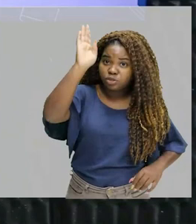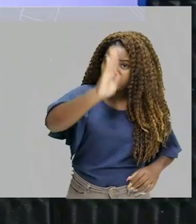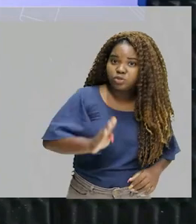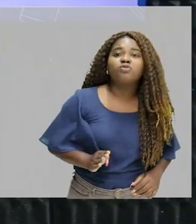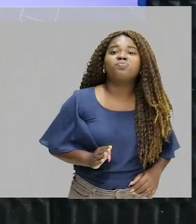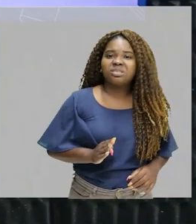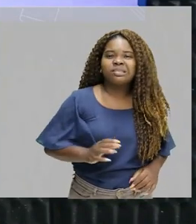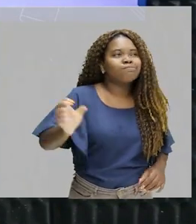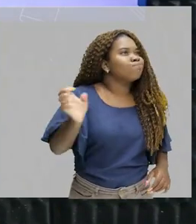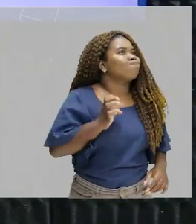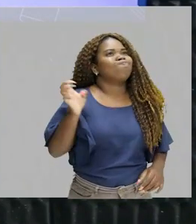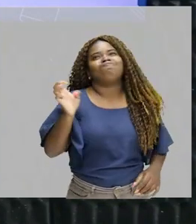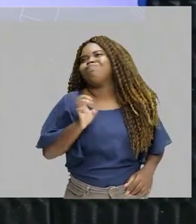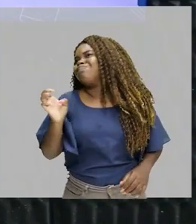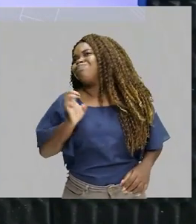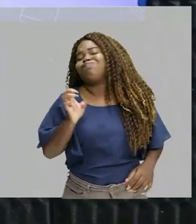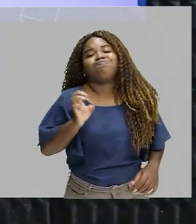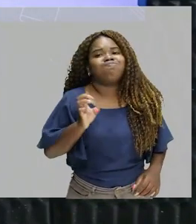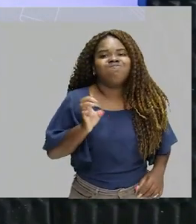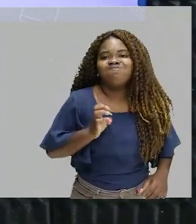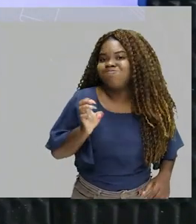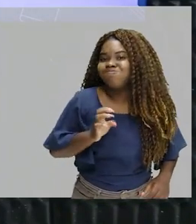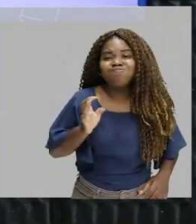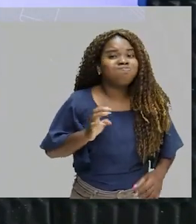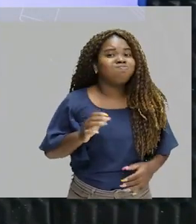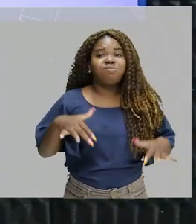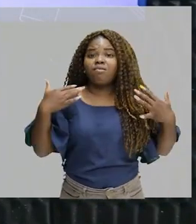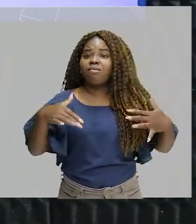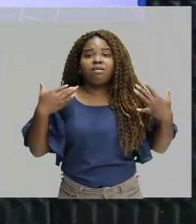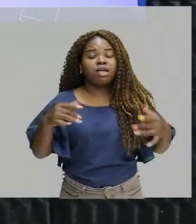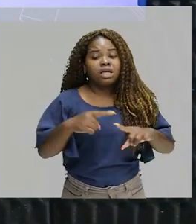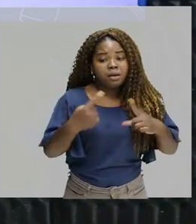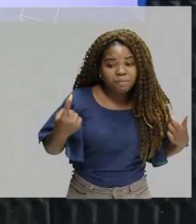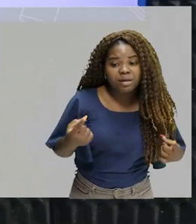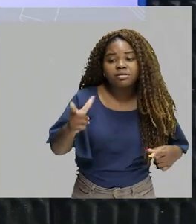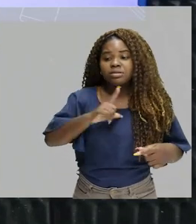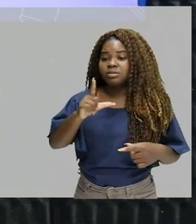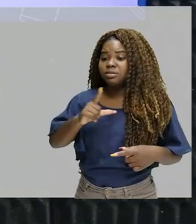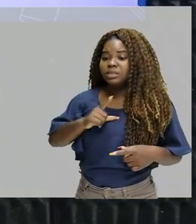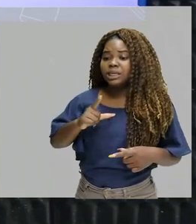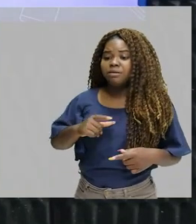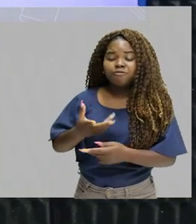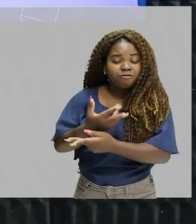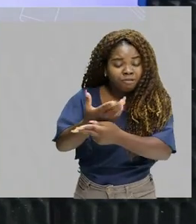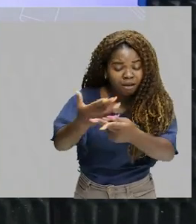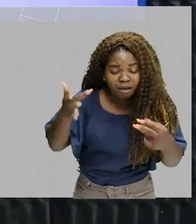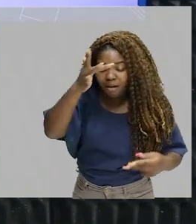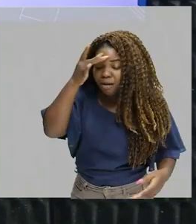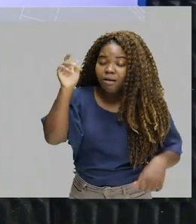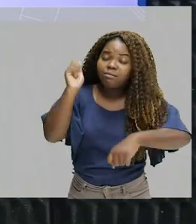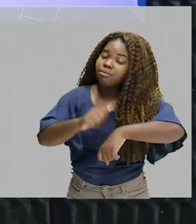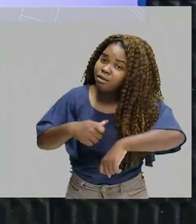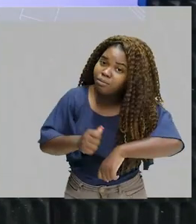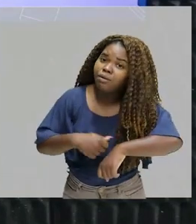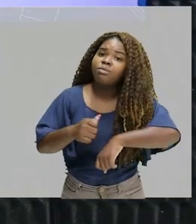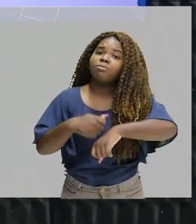tem pessoas que vivem muito bem que são muito ricas mas tem muita gente que é muito pobre também então a questão